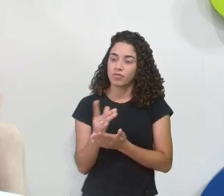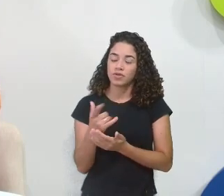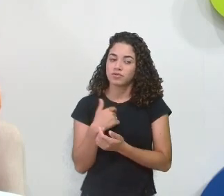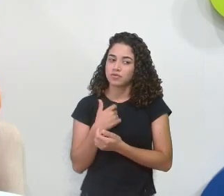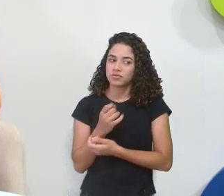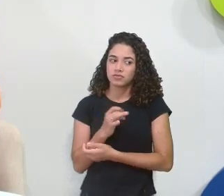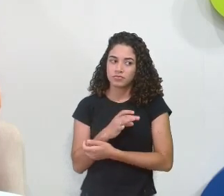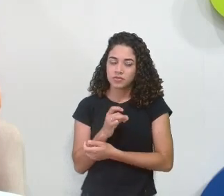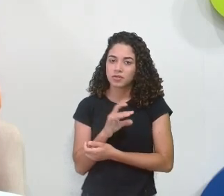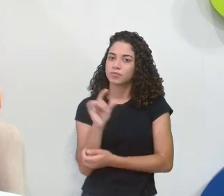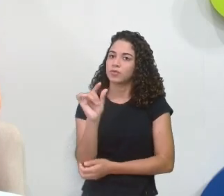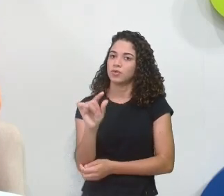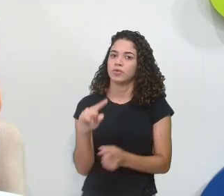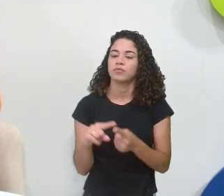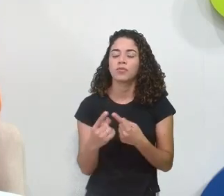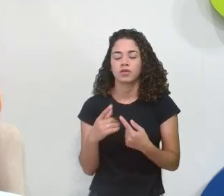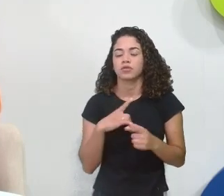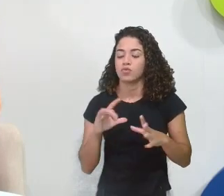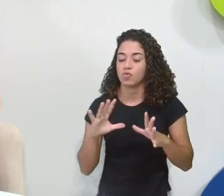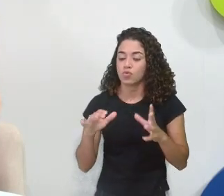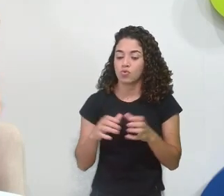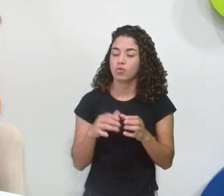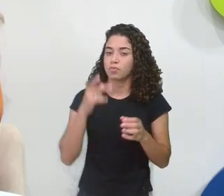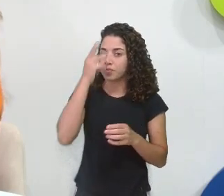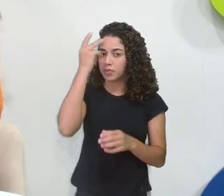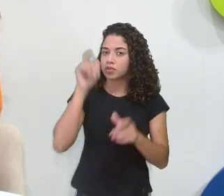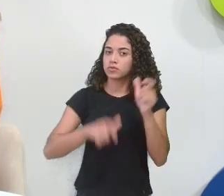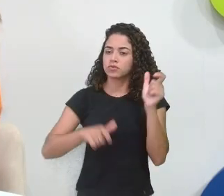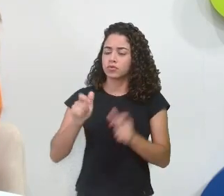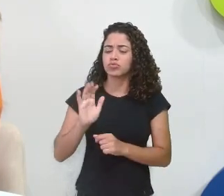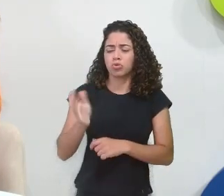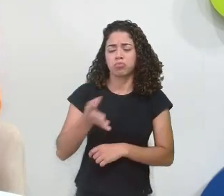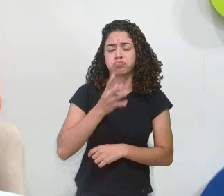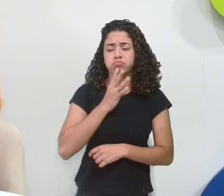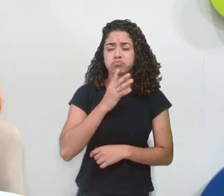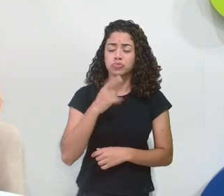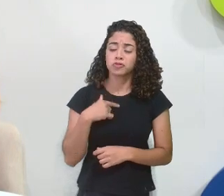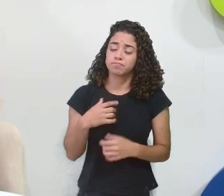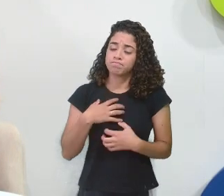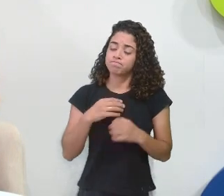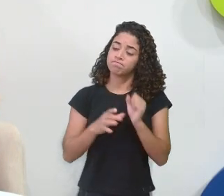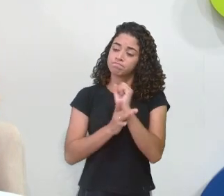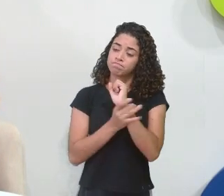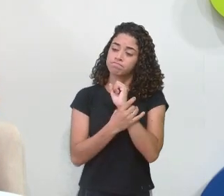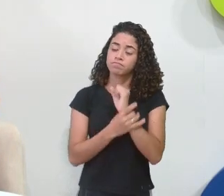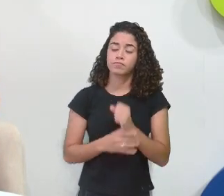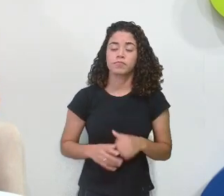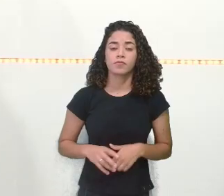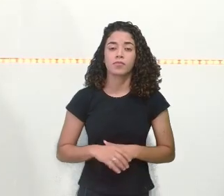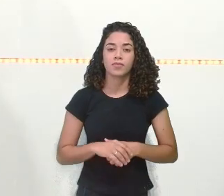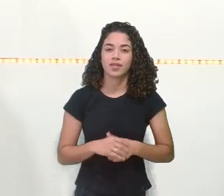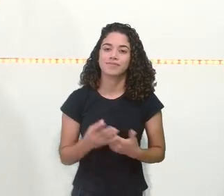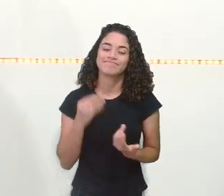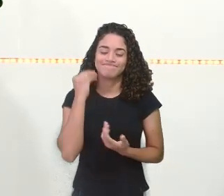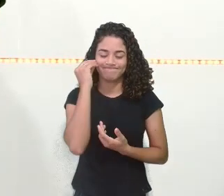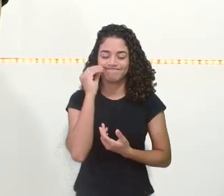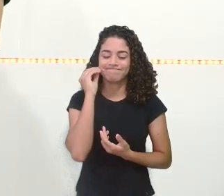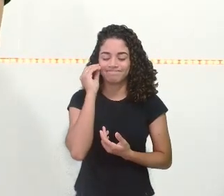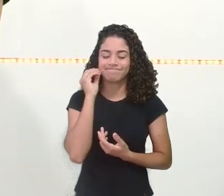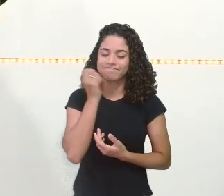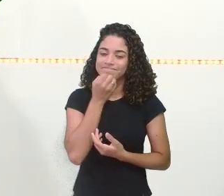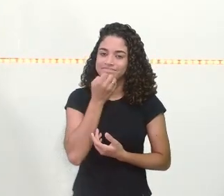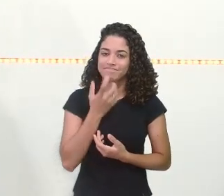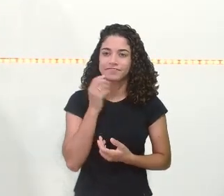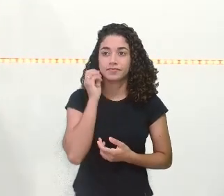confesso. Mas como eu estava com pessoas capacitadas ali, então me senti segura. Entendi. Experiência é tudo, né?